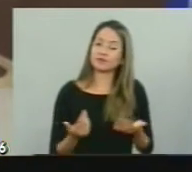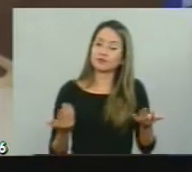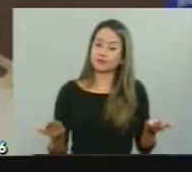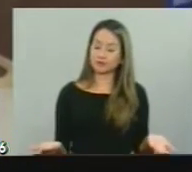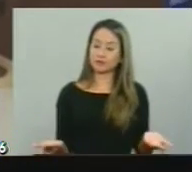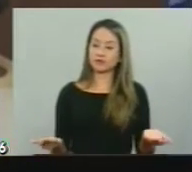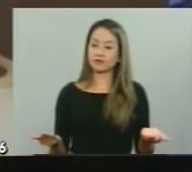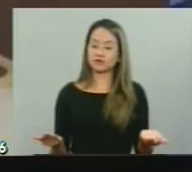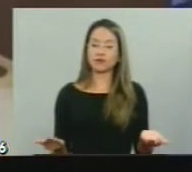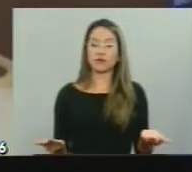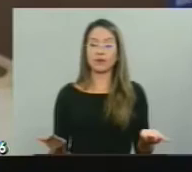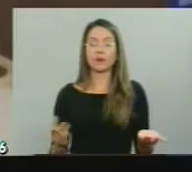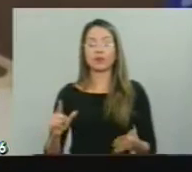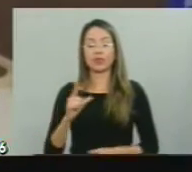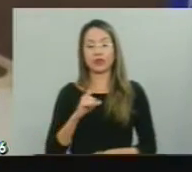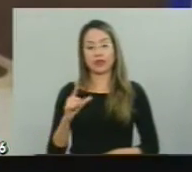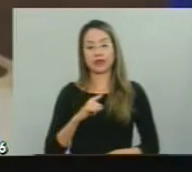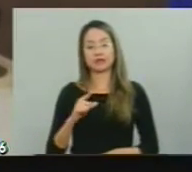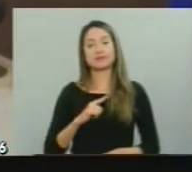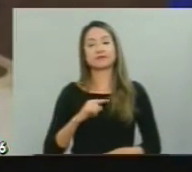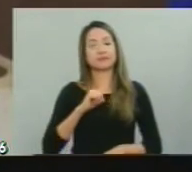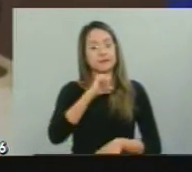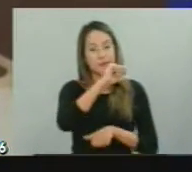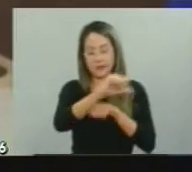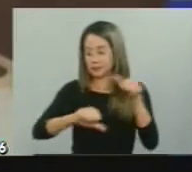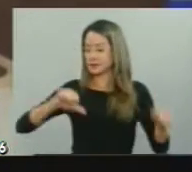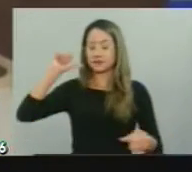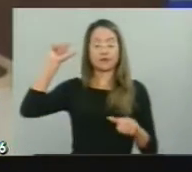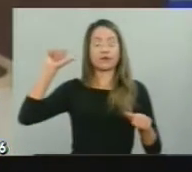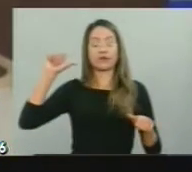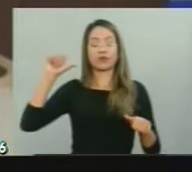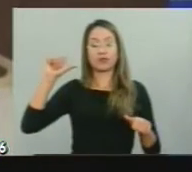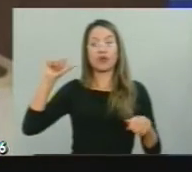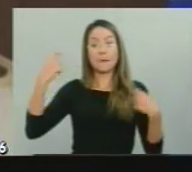urdido uma alteração